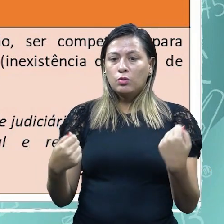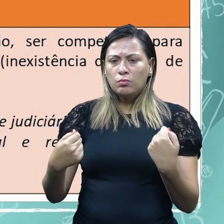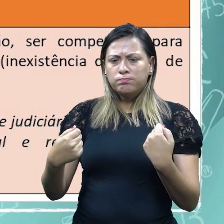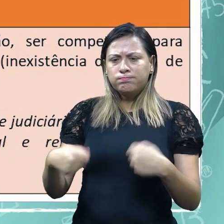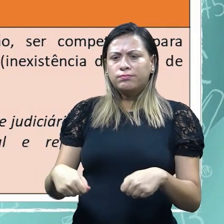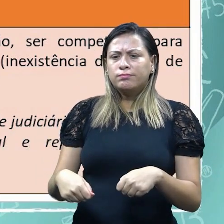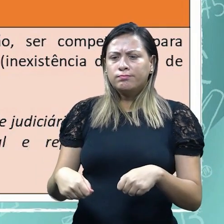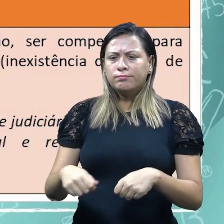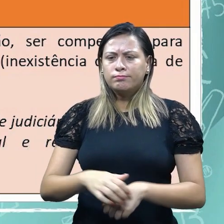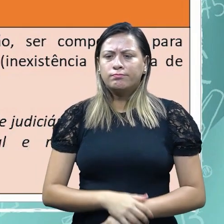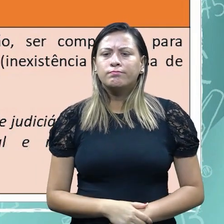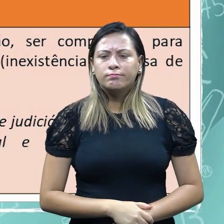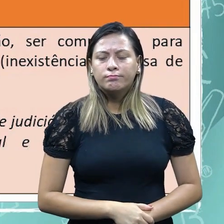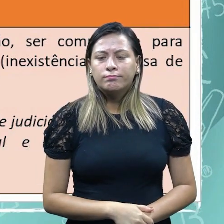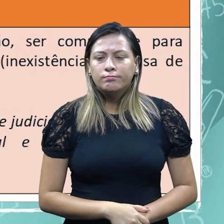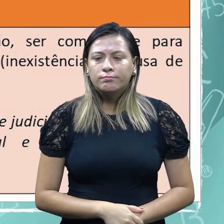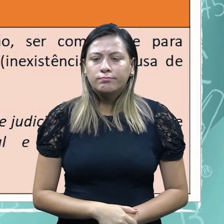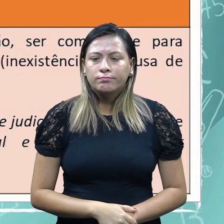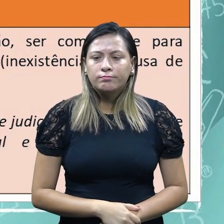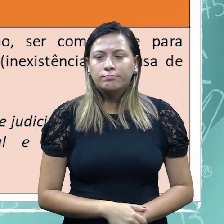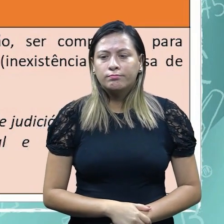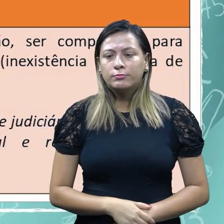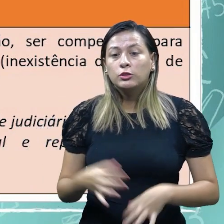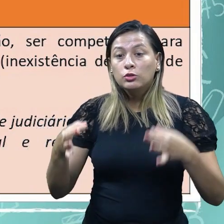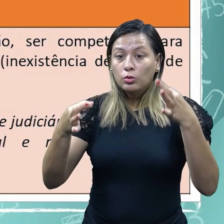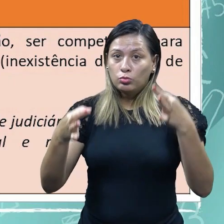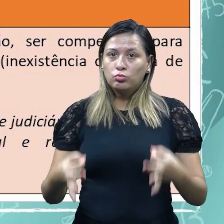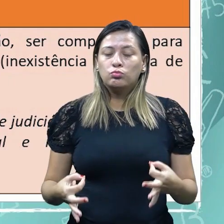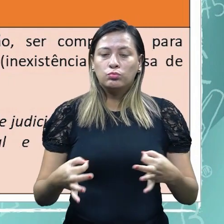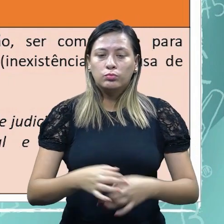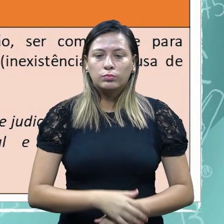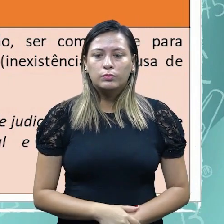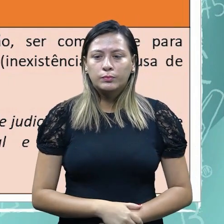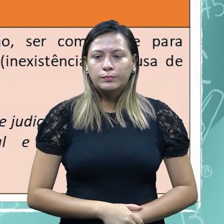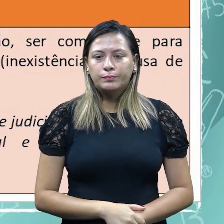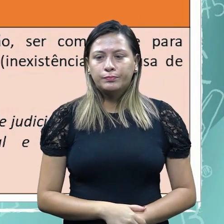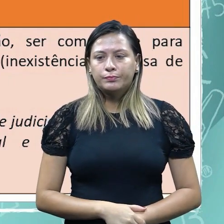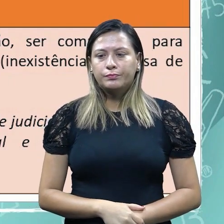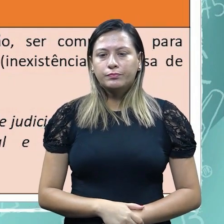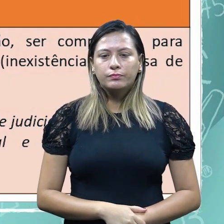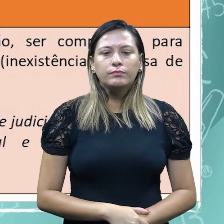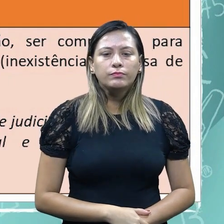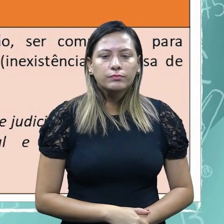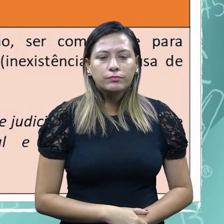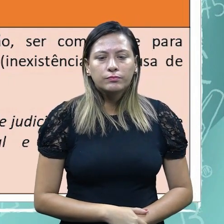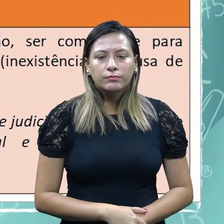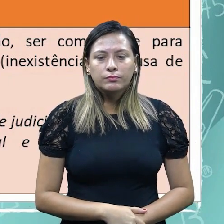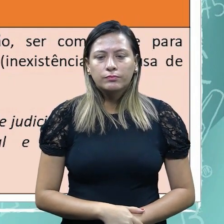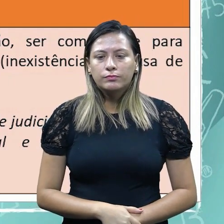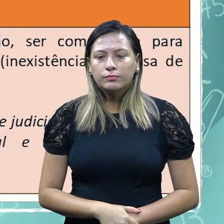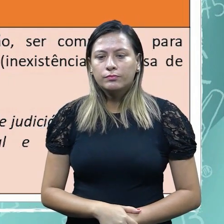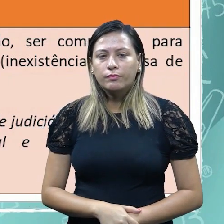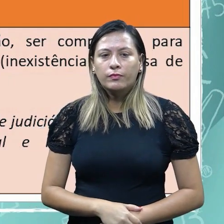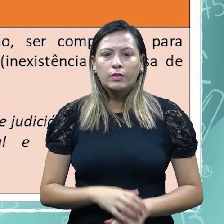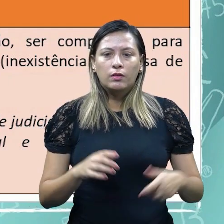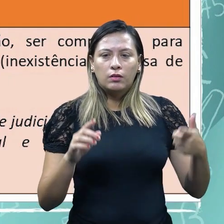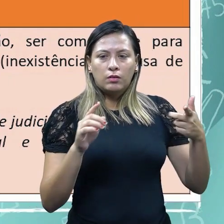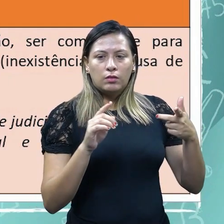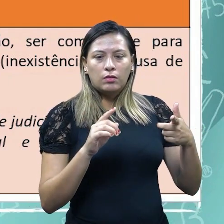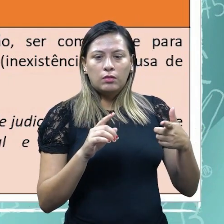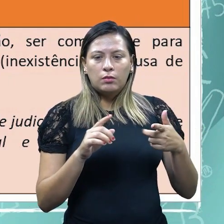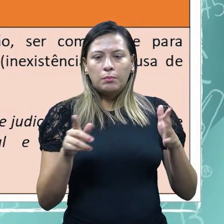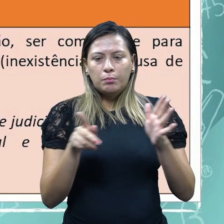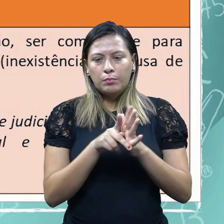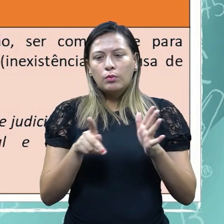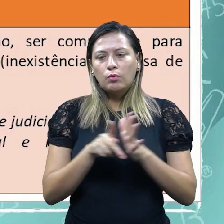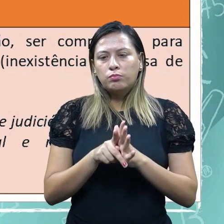ação e imparcial, tá? Inexistência da causa de impedimentos ou suspeição. Concernentes à parte,